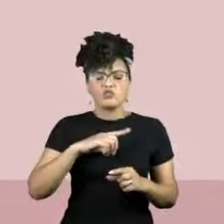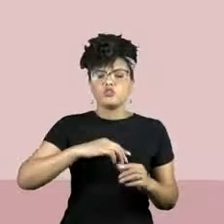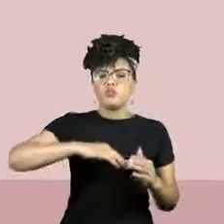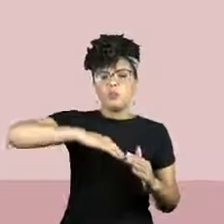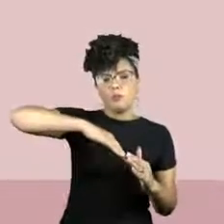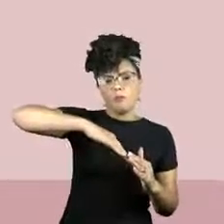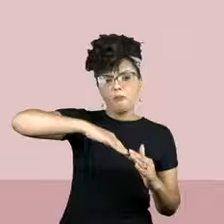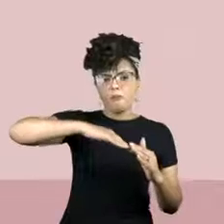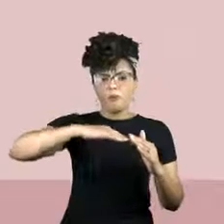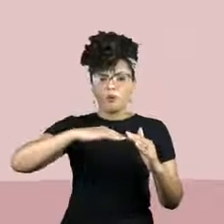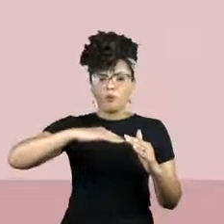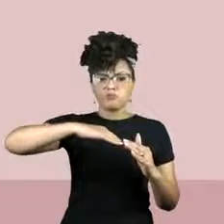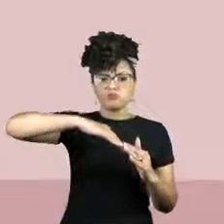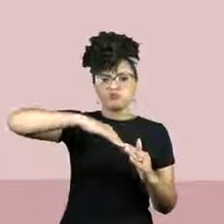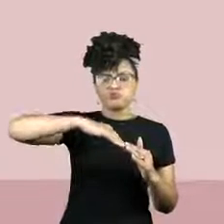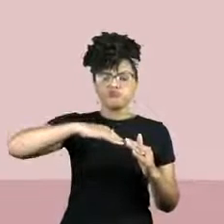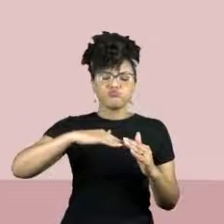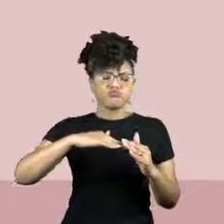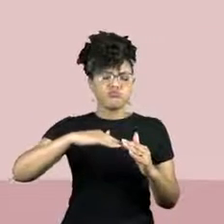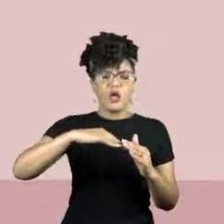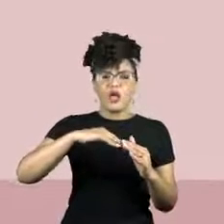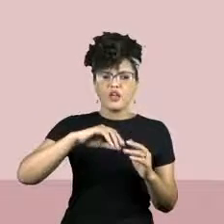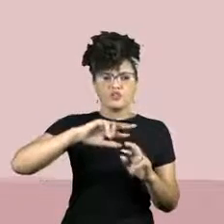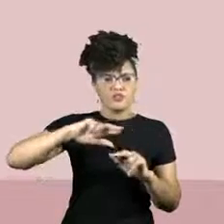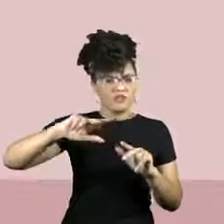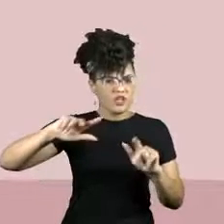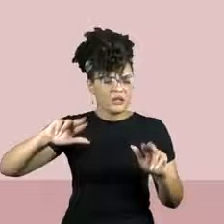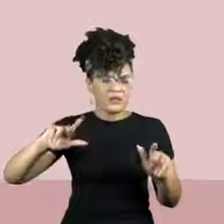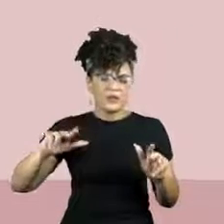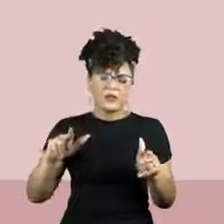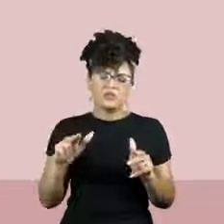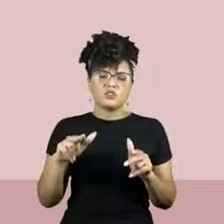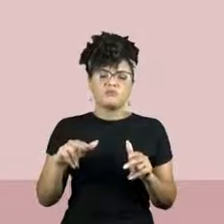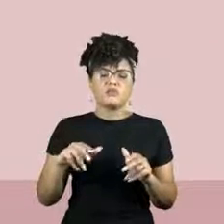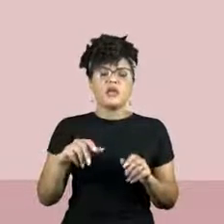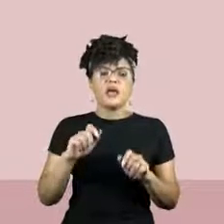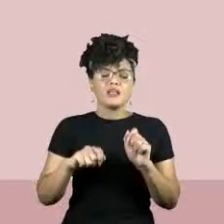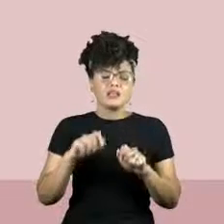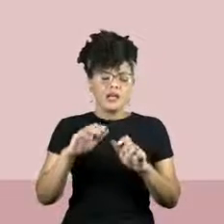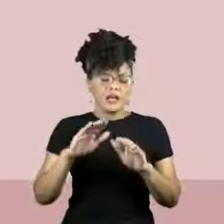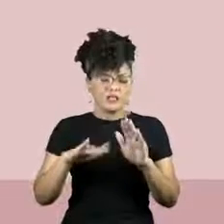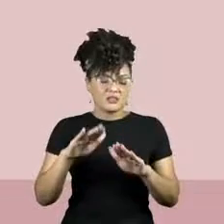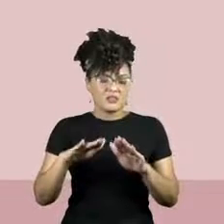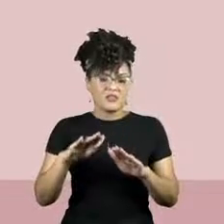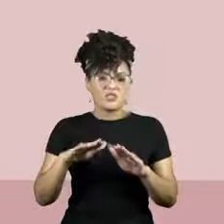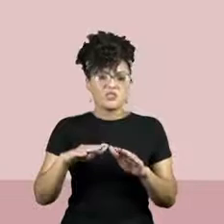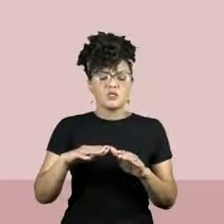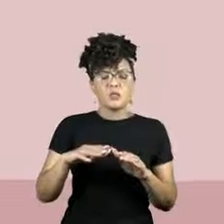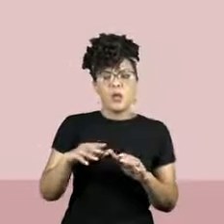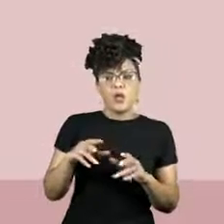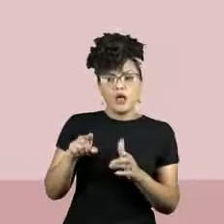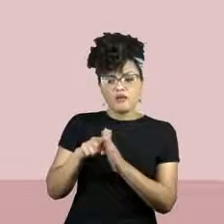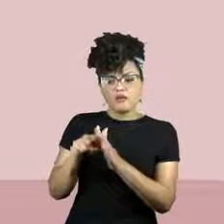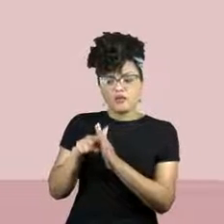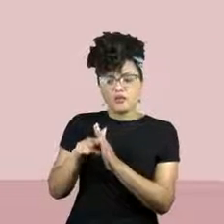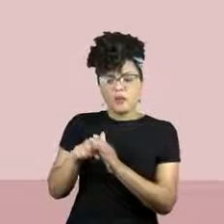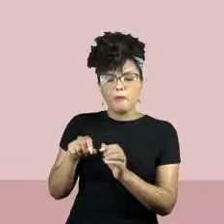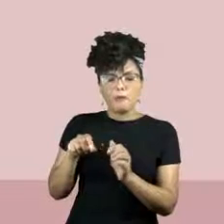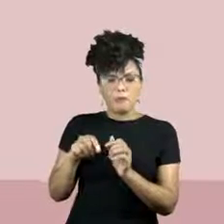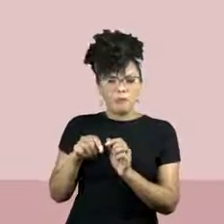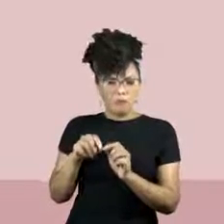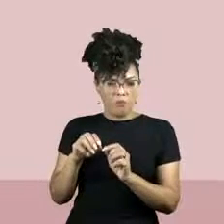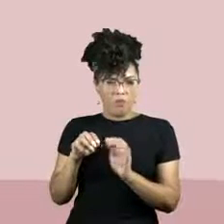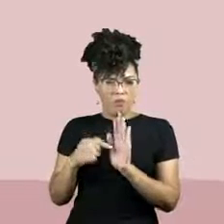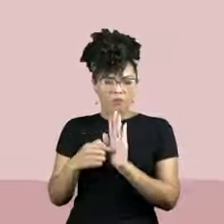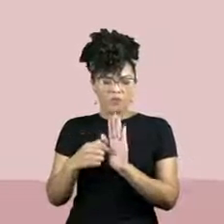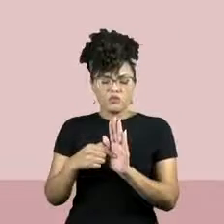ter uma angulação menor, tem talude que a estratificação do terreno para um solo vai evidenciar que um tipo de solo ele